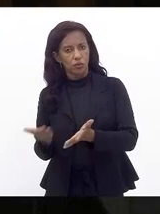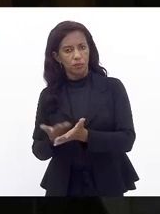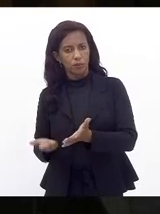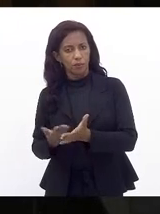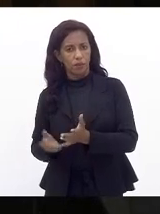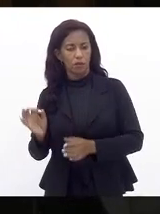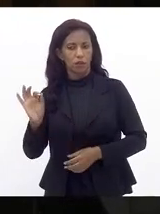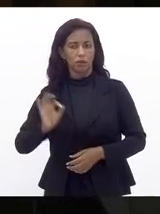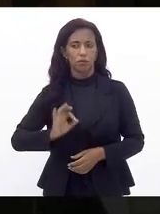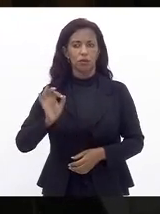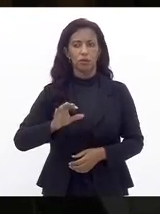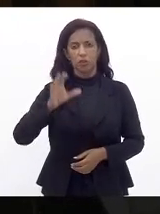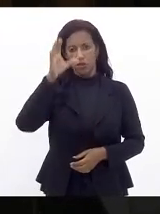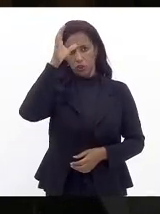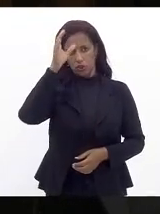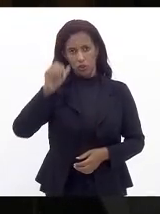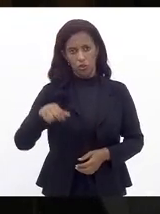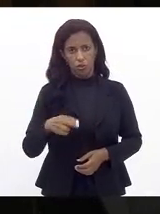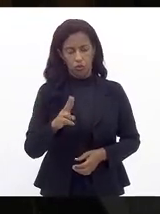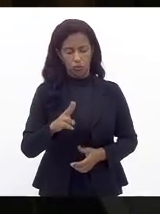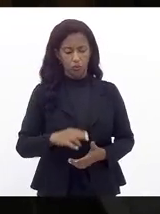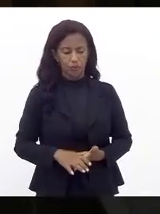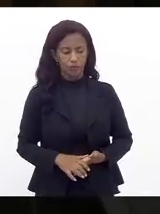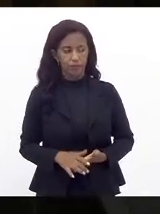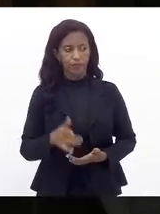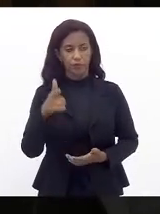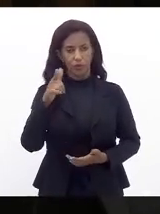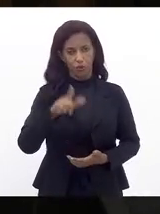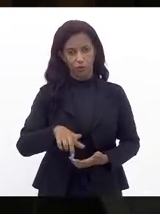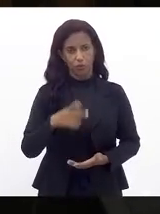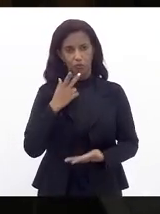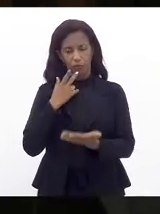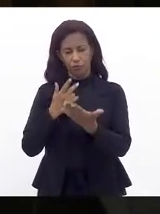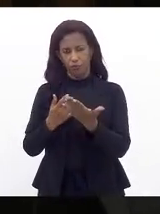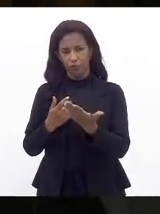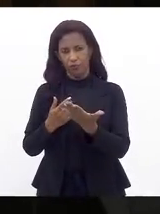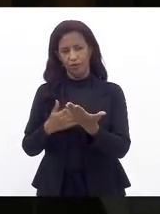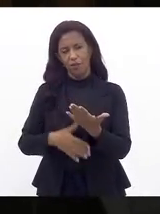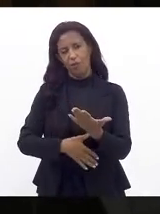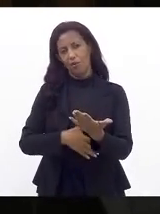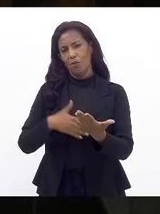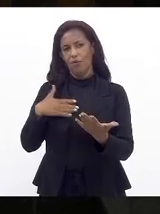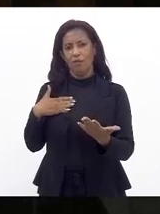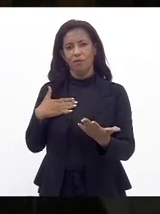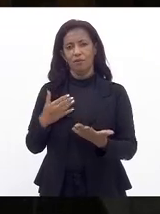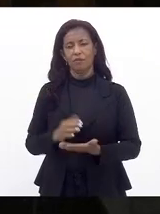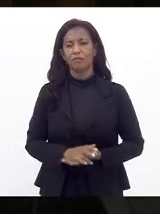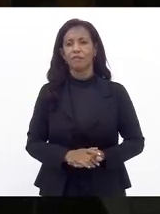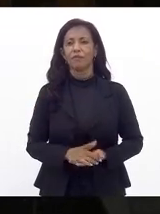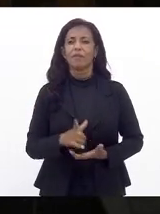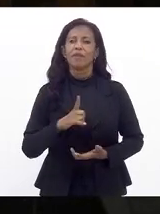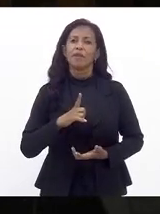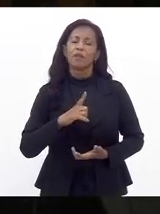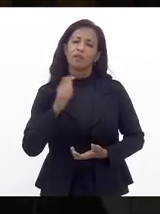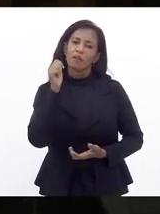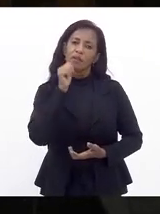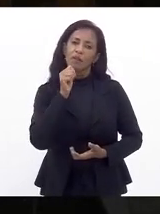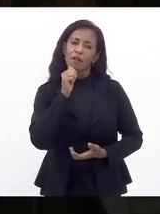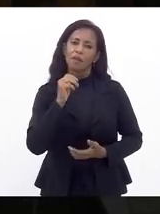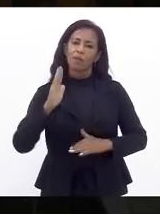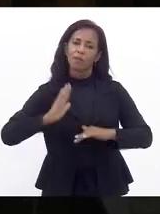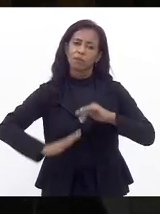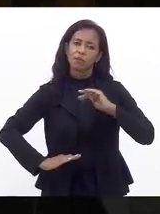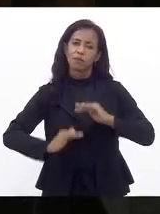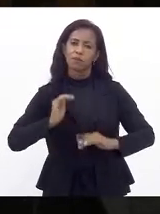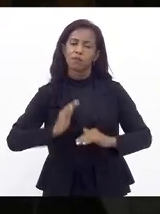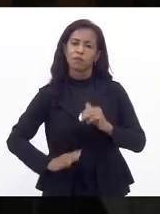inflacionárias. Deputada Tia Ju, mais uma vez lhe digo, é muito honroso para nós ter uma mulher